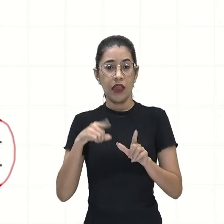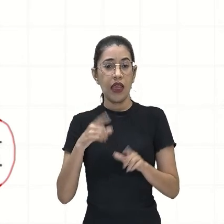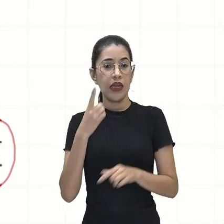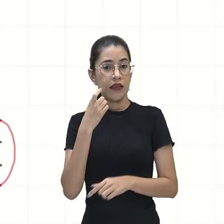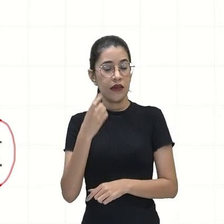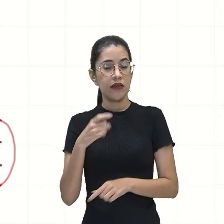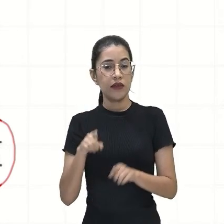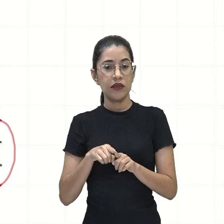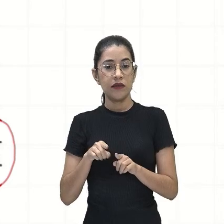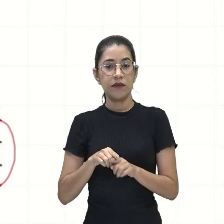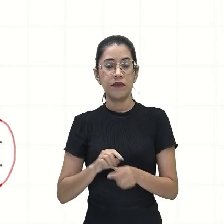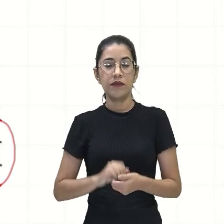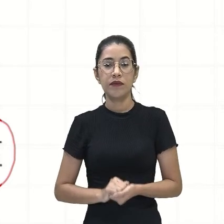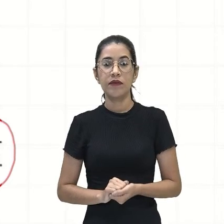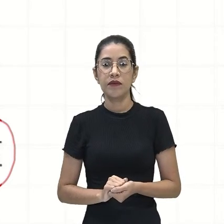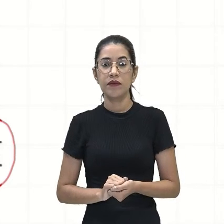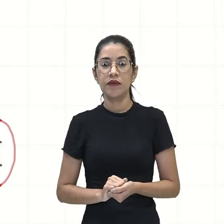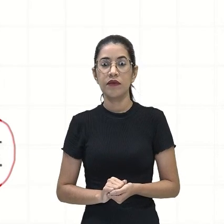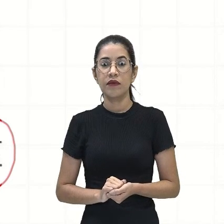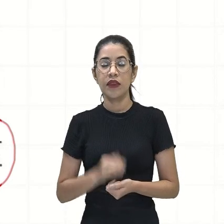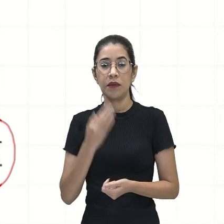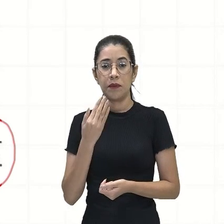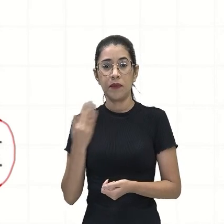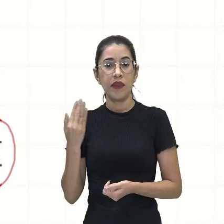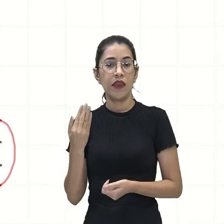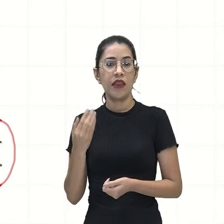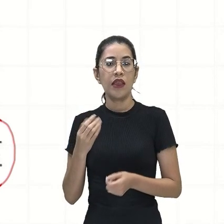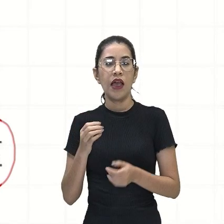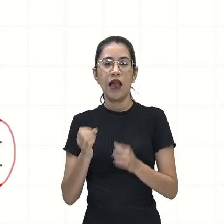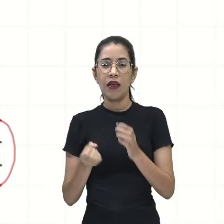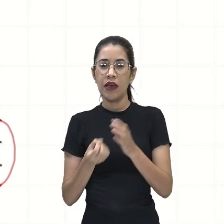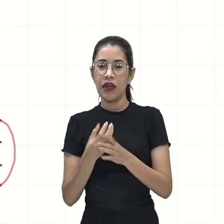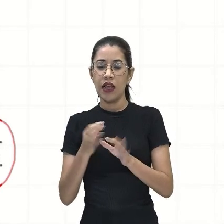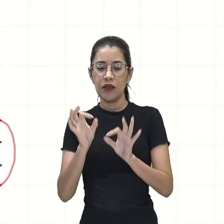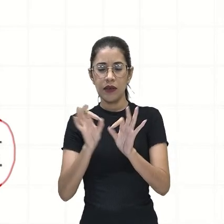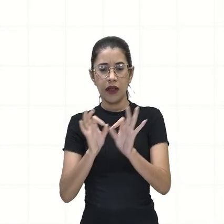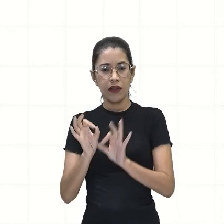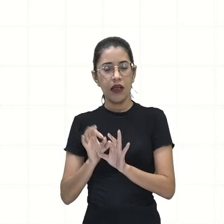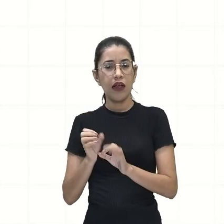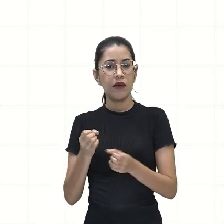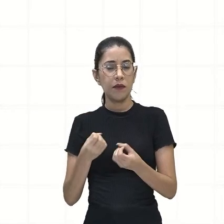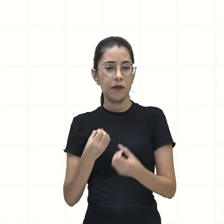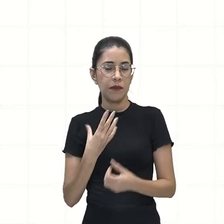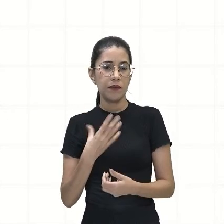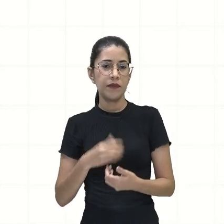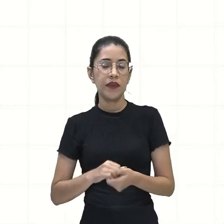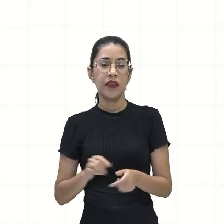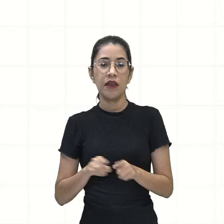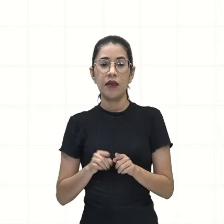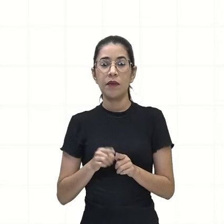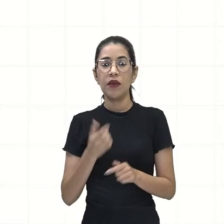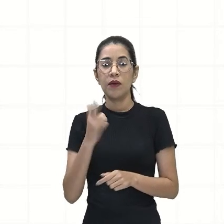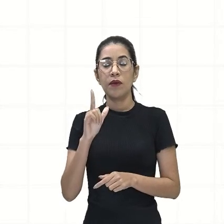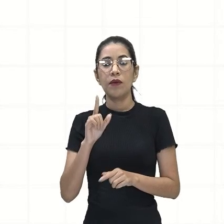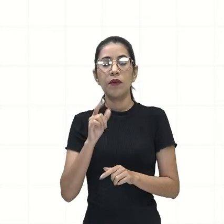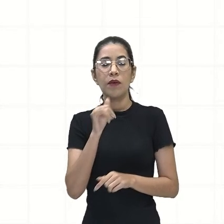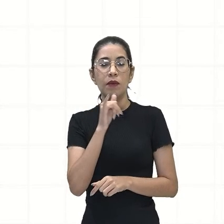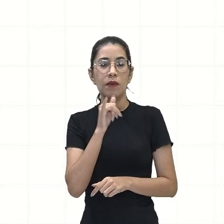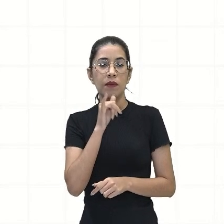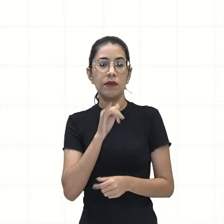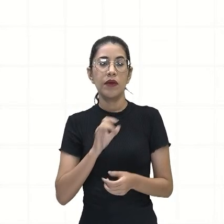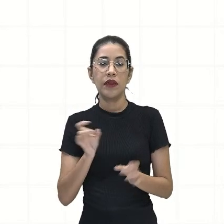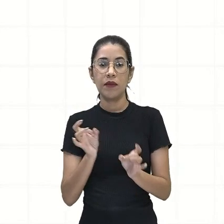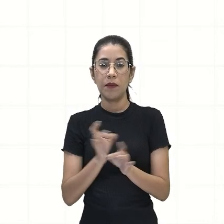interessante, tá bom? Então, esse aqui é um gráfico que está bem elaborado. Vamos ver um outro exemplo de um gráfico também que está bem